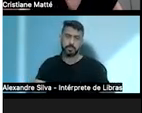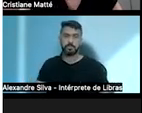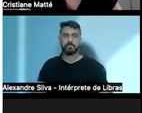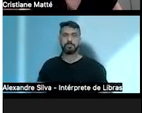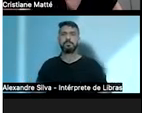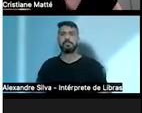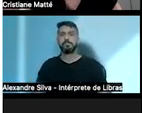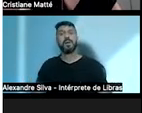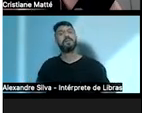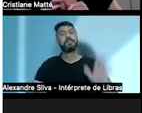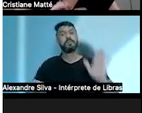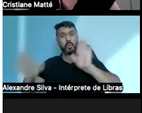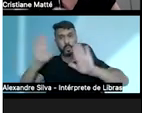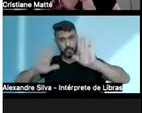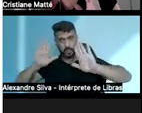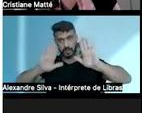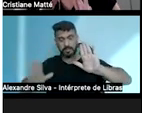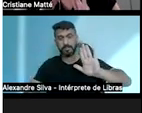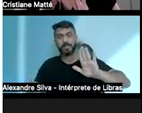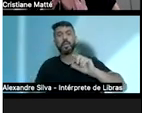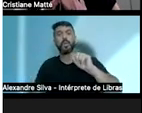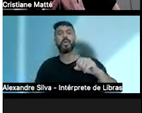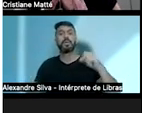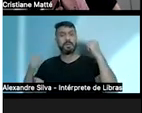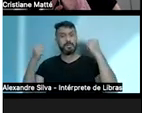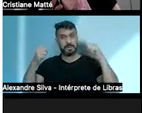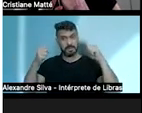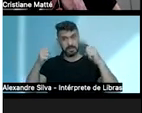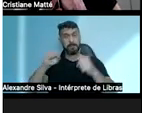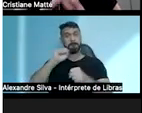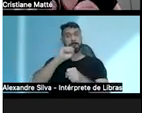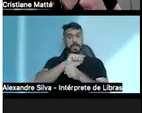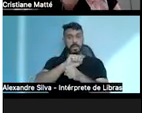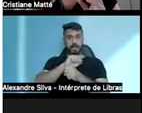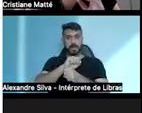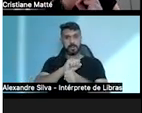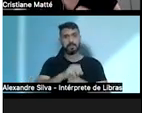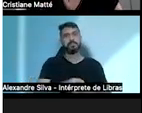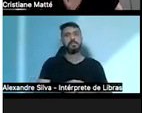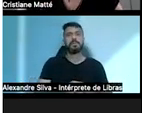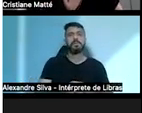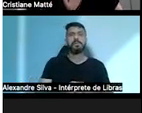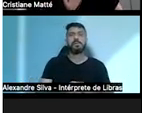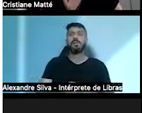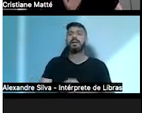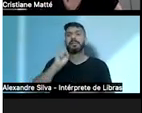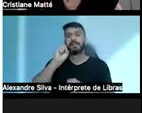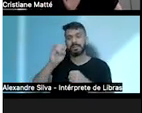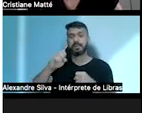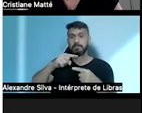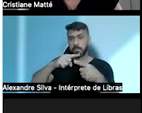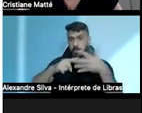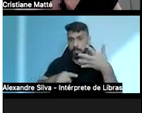tem uns sinais de alerta. Quando é que a gestante está fazendo exercício e precisa parar? Quando ela tiver qualquer um desses